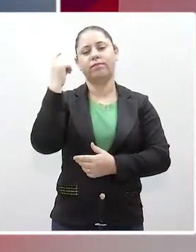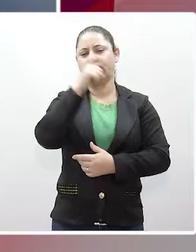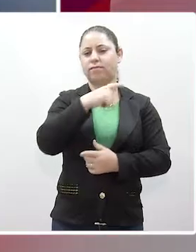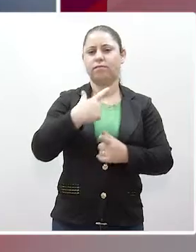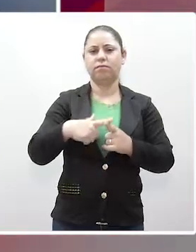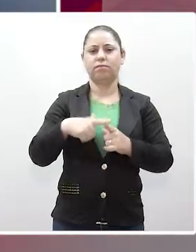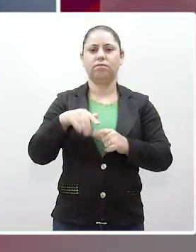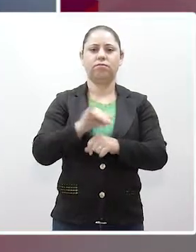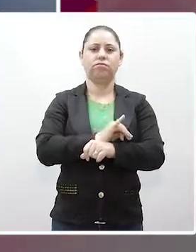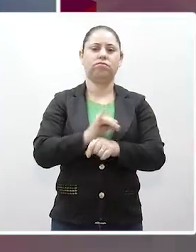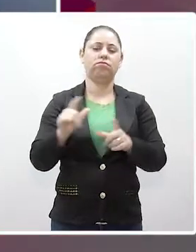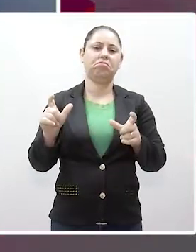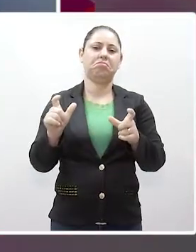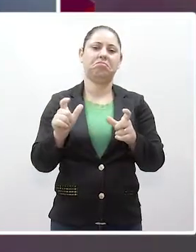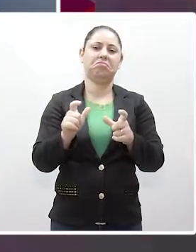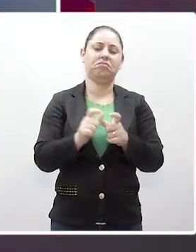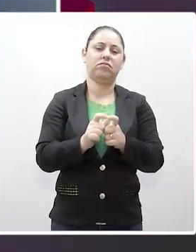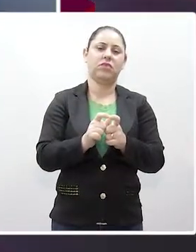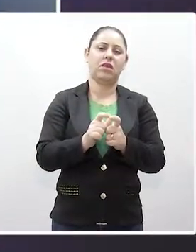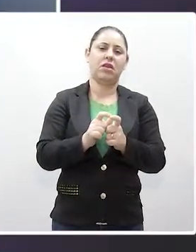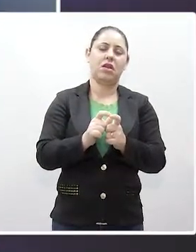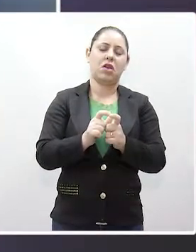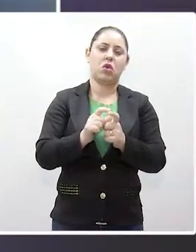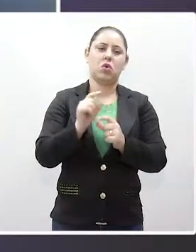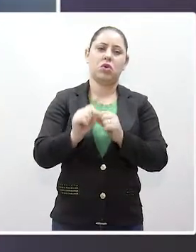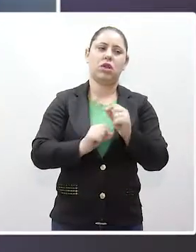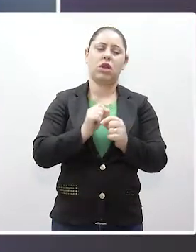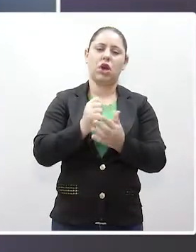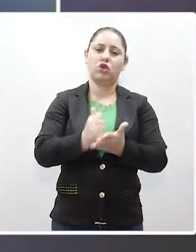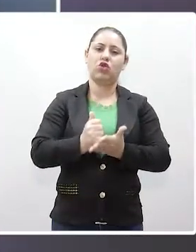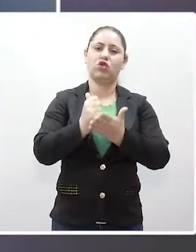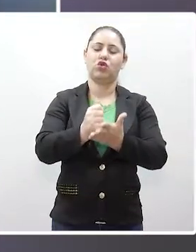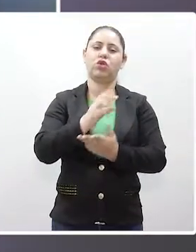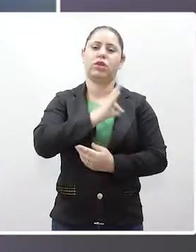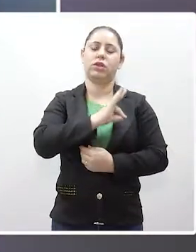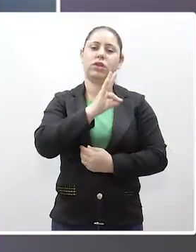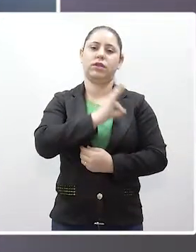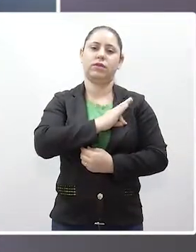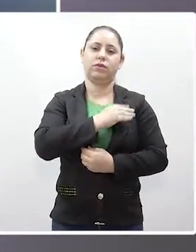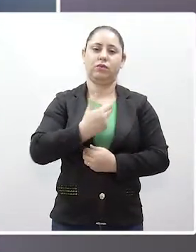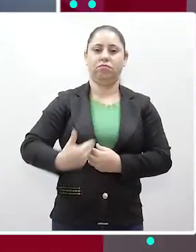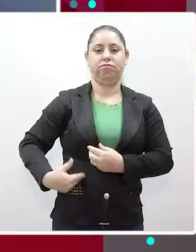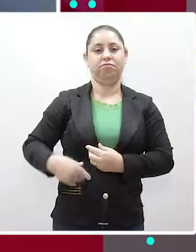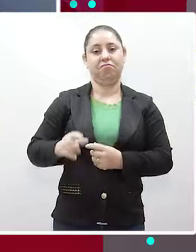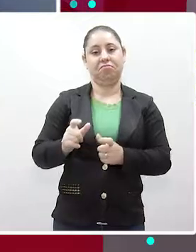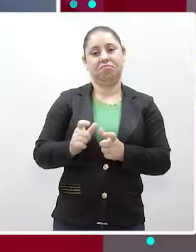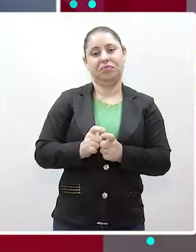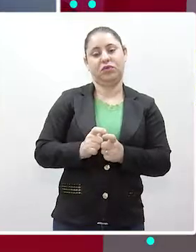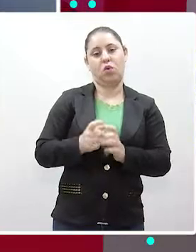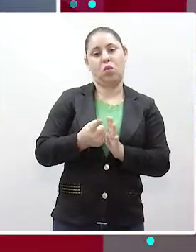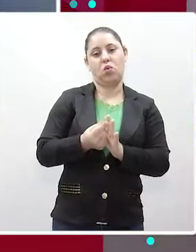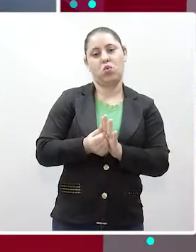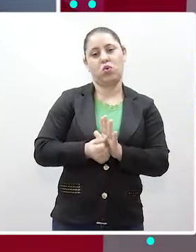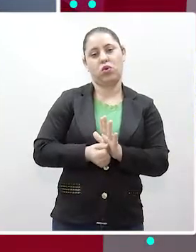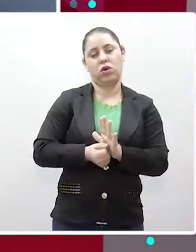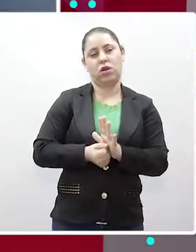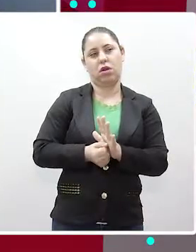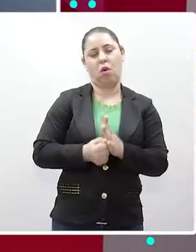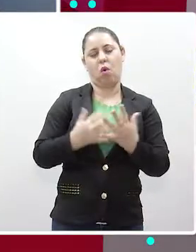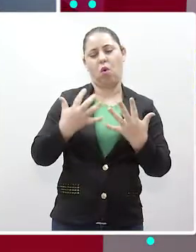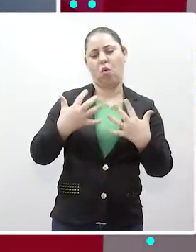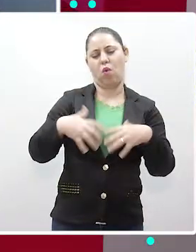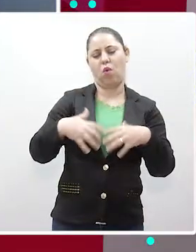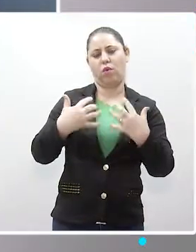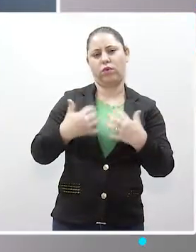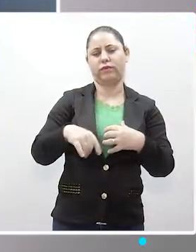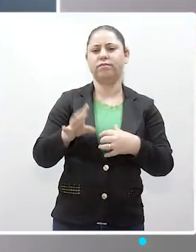mais tímidas, o auxílio emergencial está muito mais tímido, as outras medidas muito mais tímidas, o orçamento está um pouco confuso, não